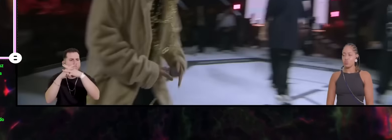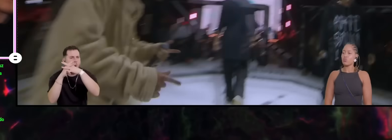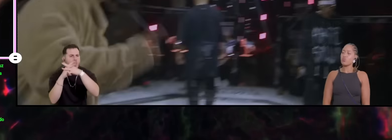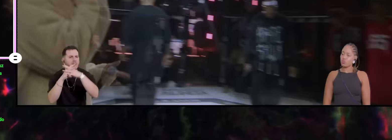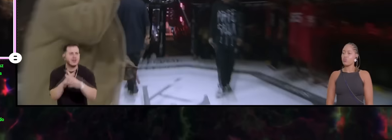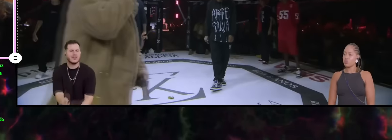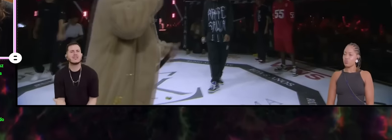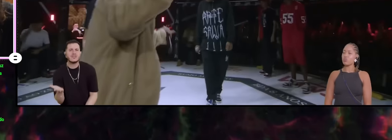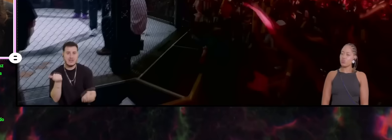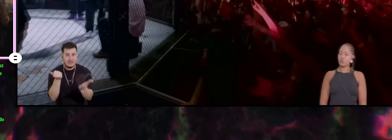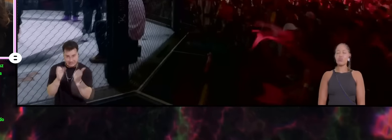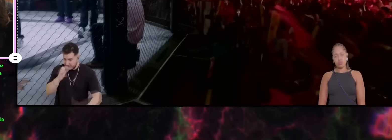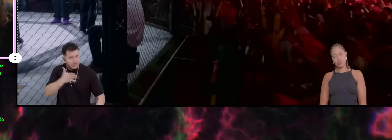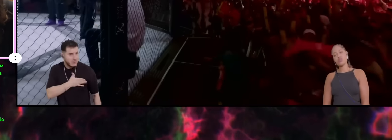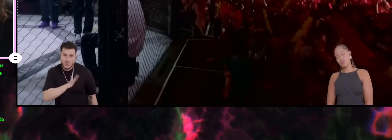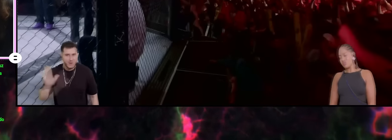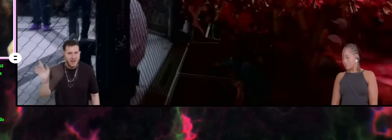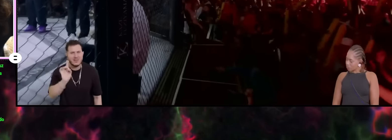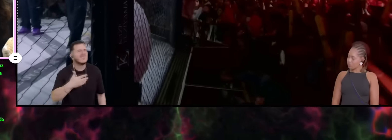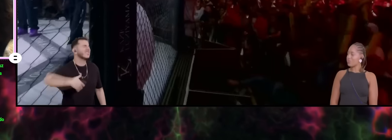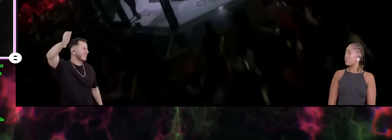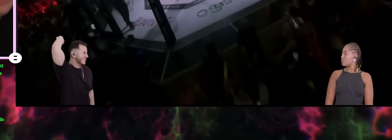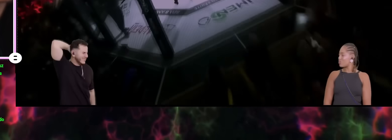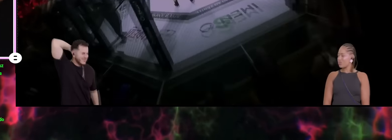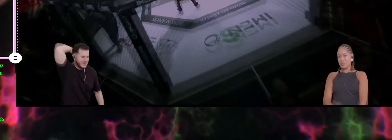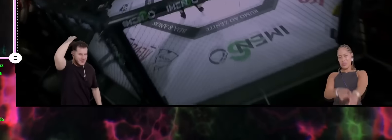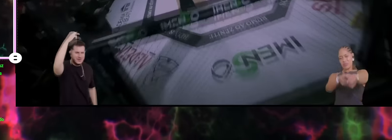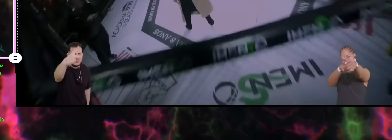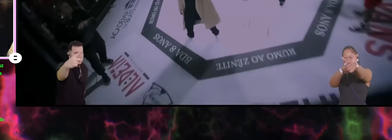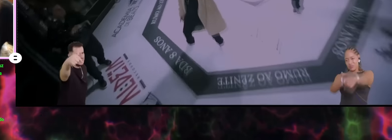Drill. Pode ficar no Drill. Terminei meus biscoitinhos já.